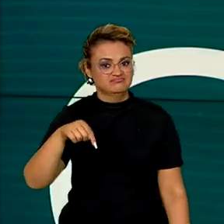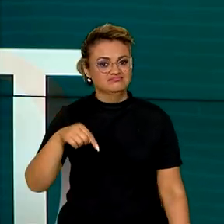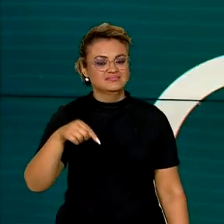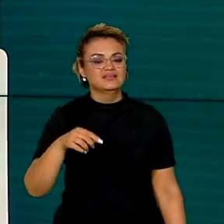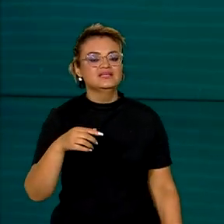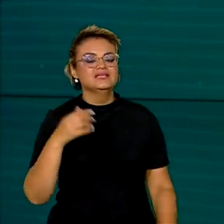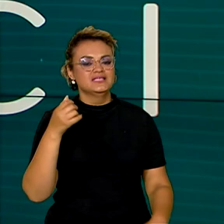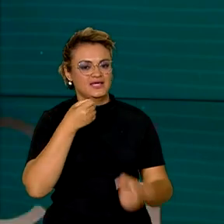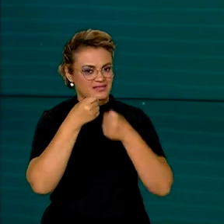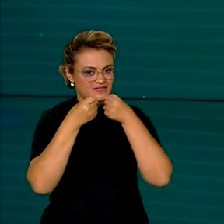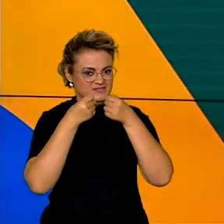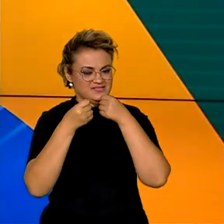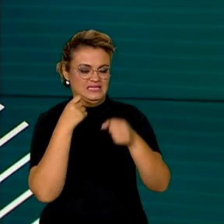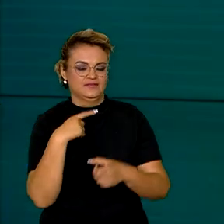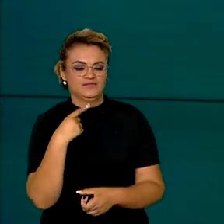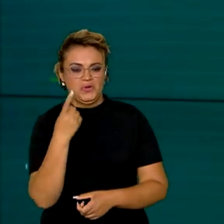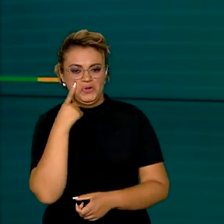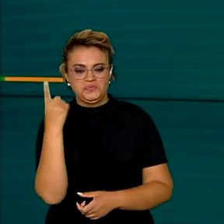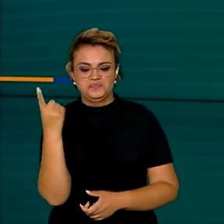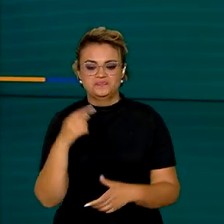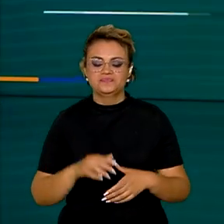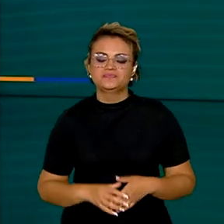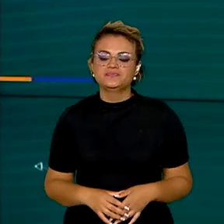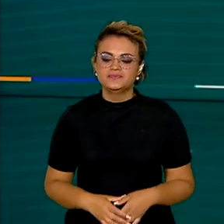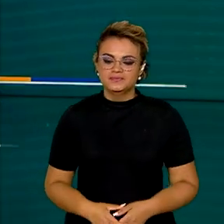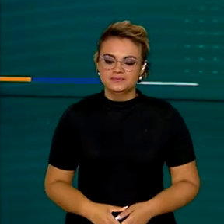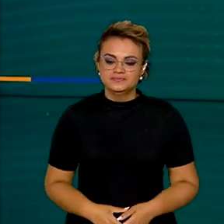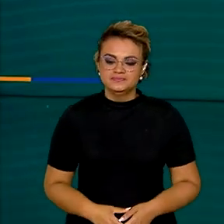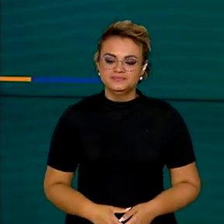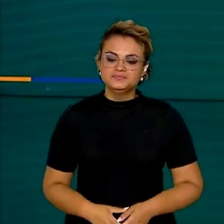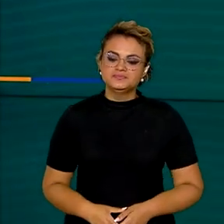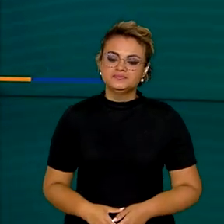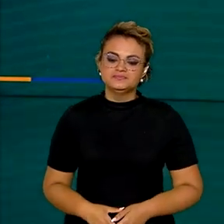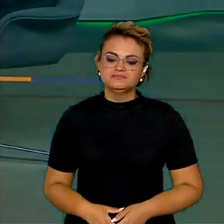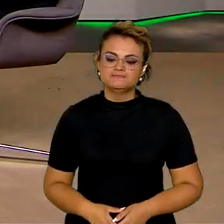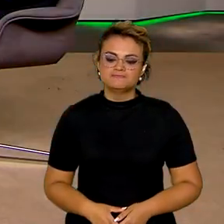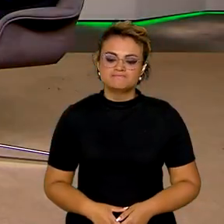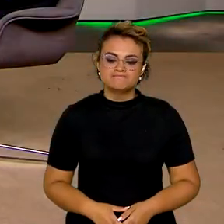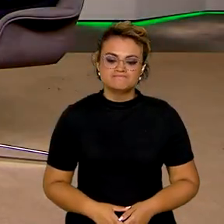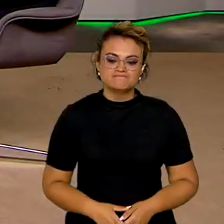Brasil em Dia para conversar sobre este assunto. Veja aí como foi a entrevista.